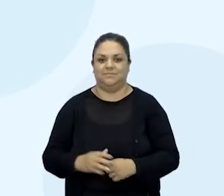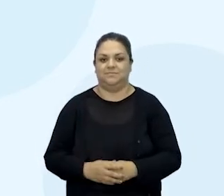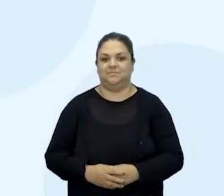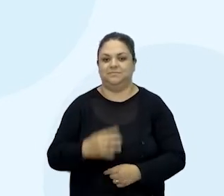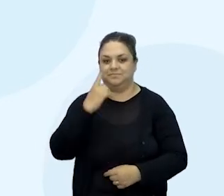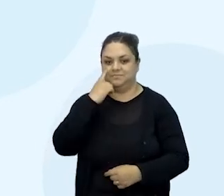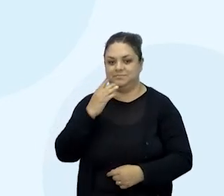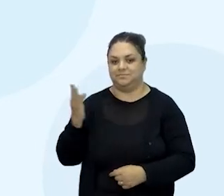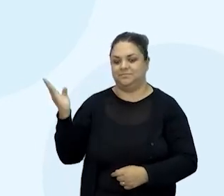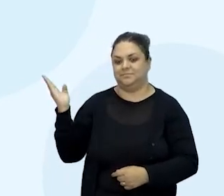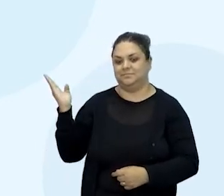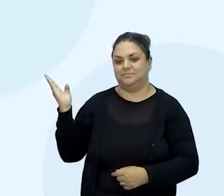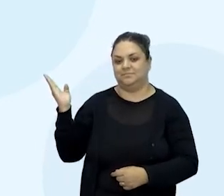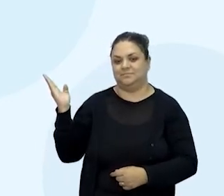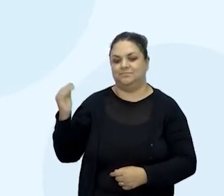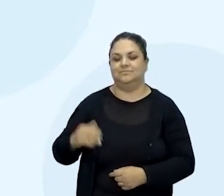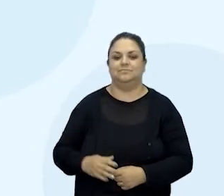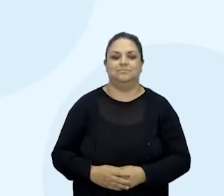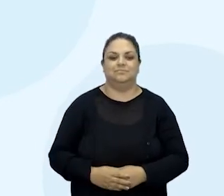para metro, eu